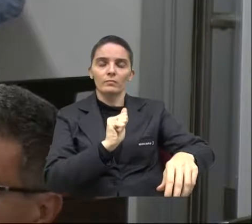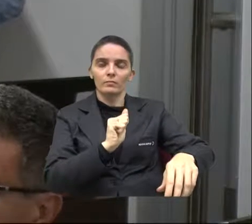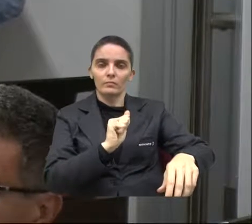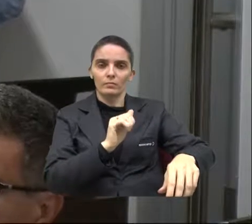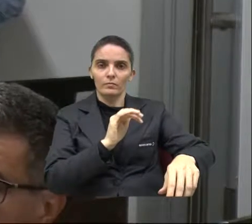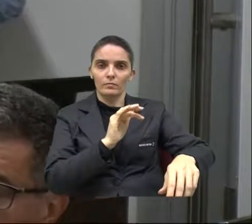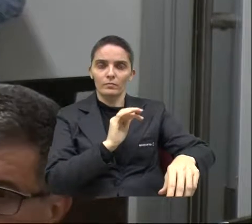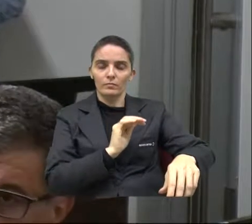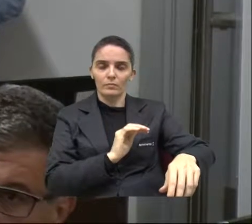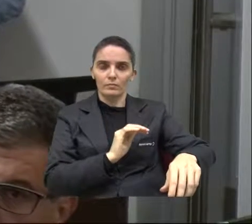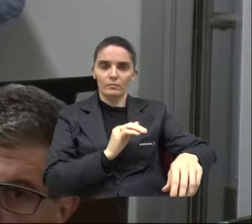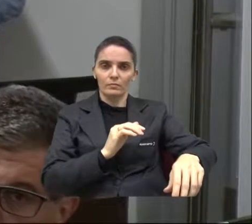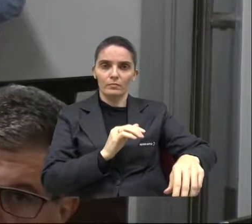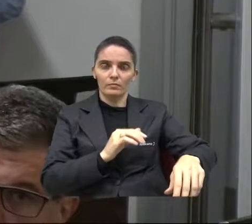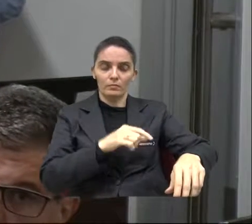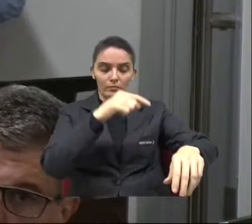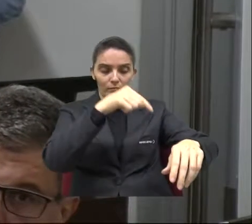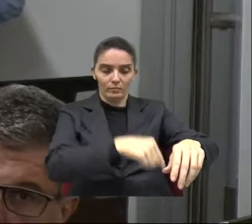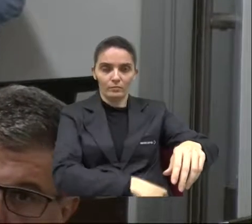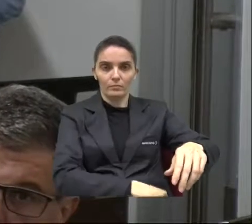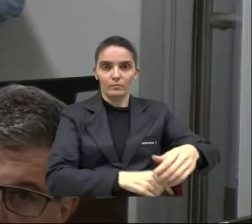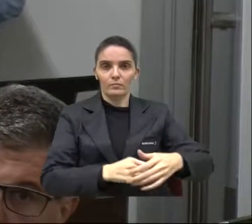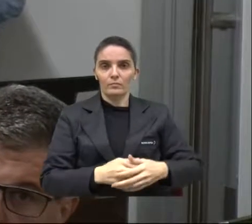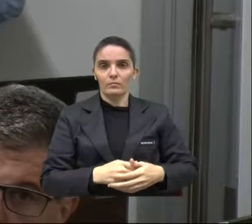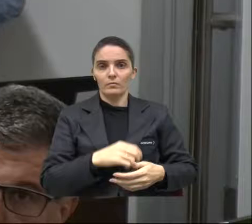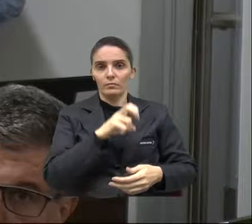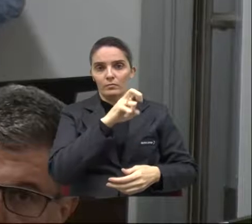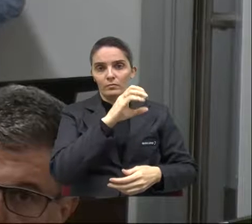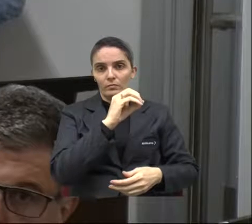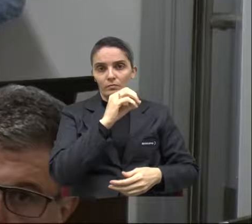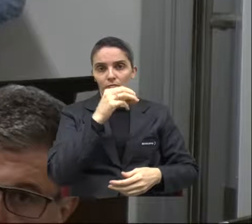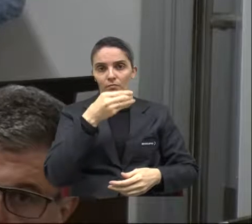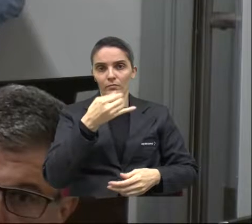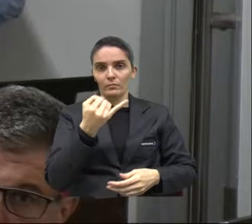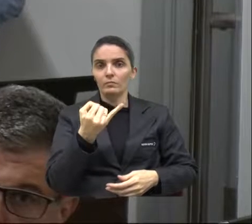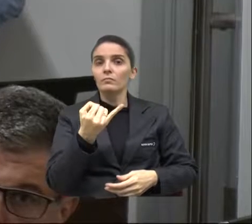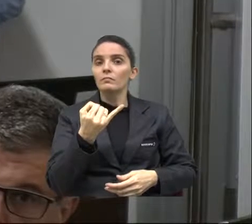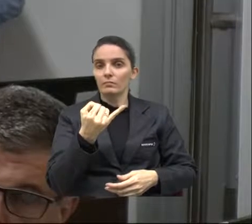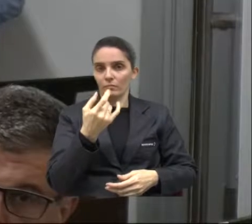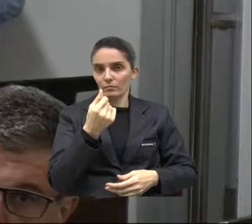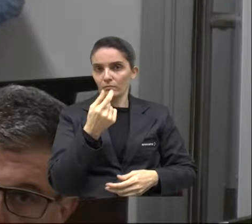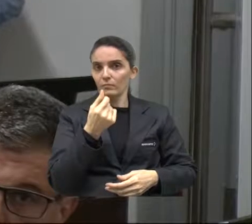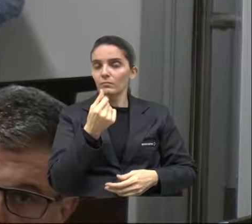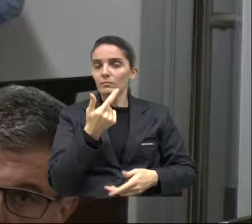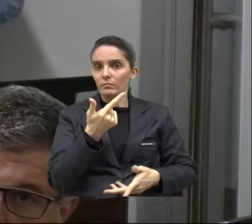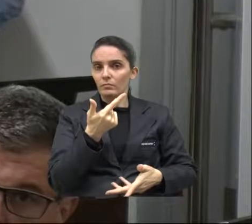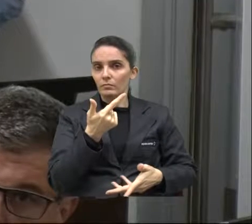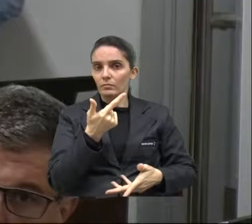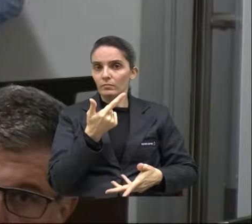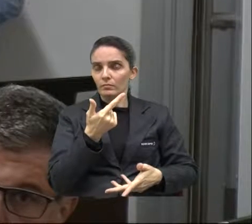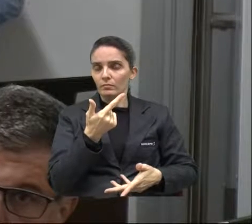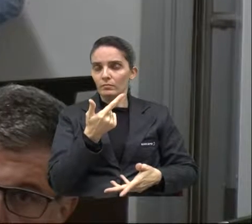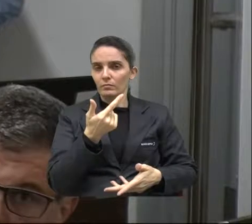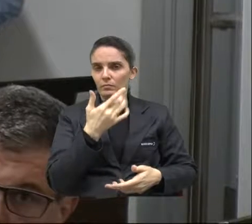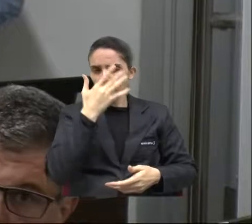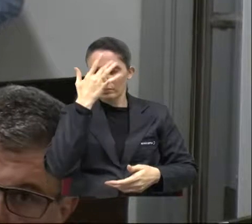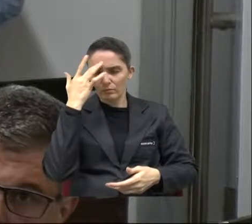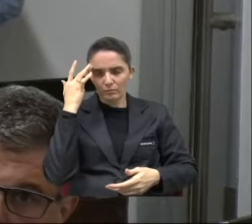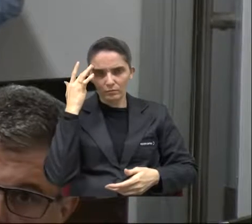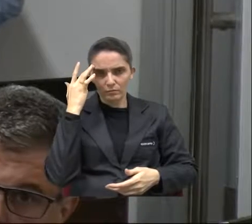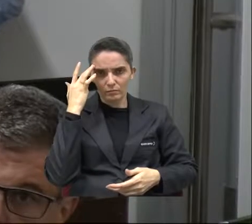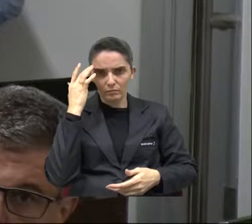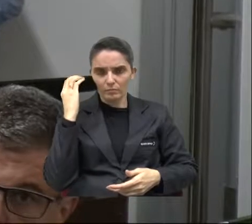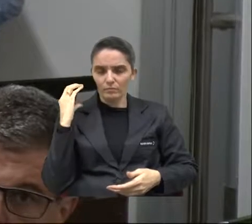Tigrinho, foi orçado em 50 milhões. Será que o investidor que